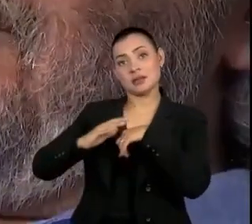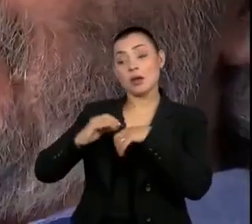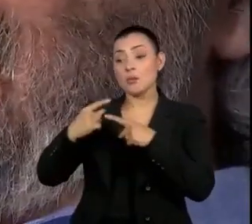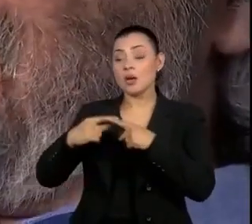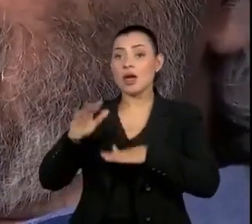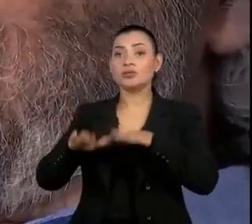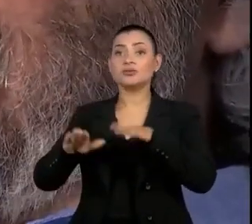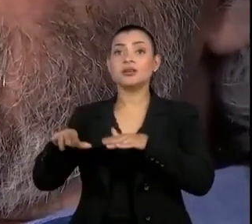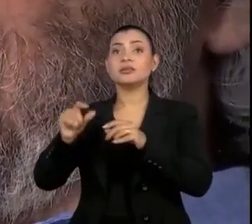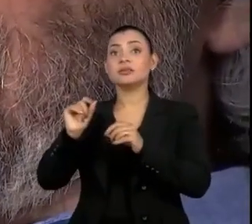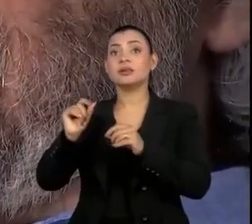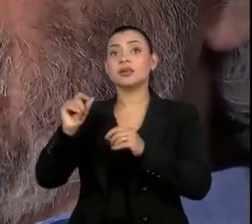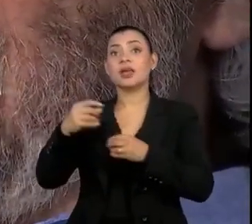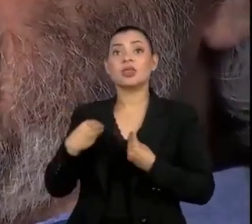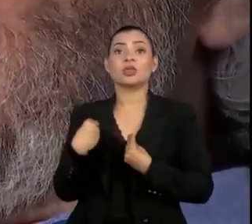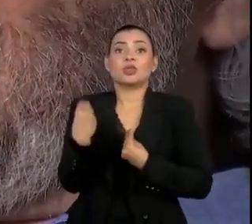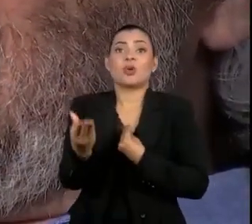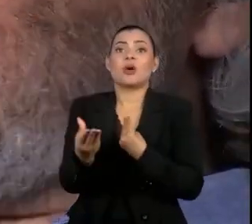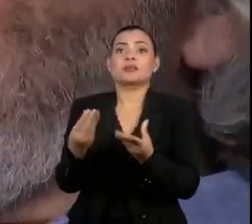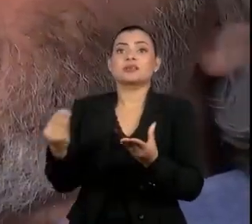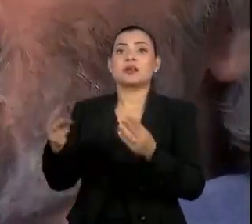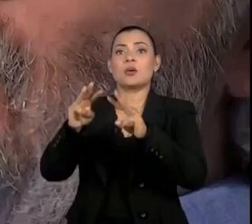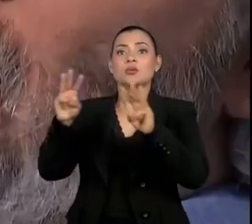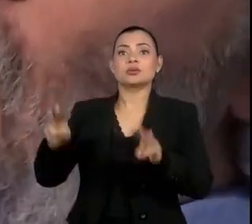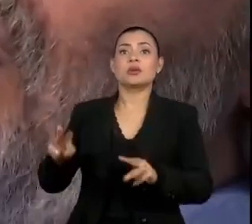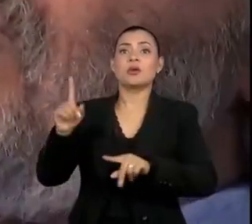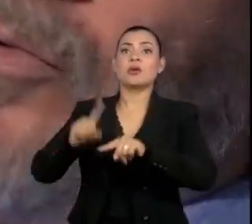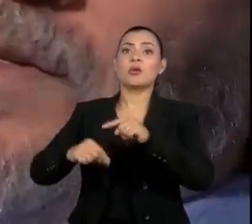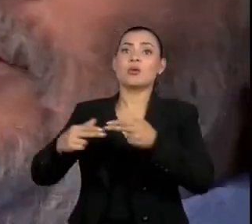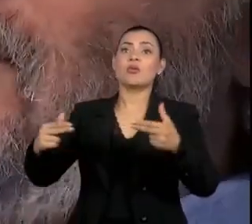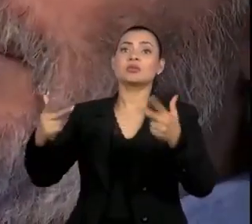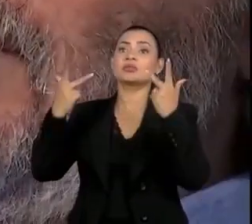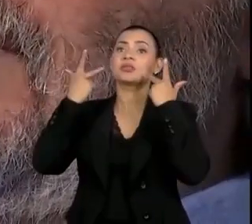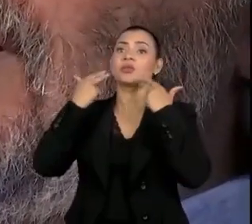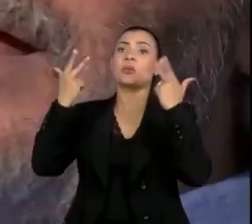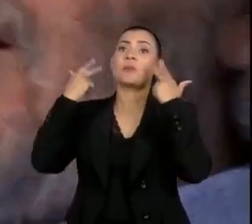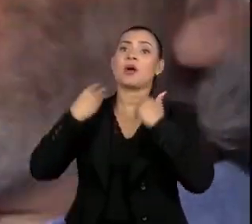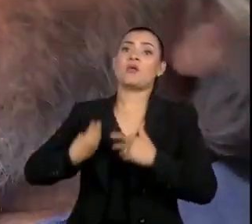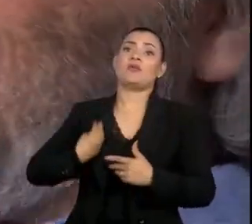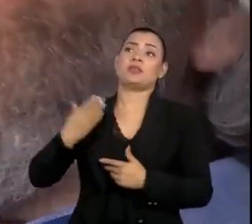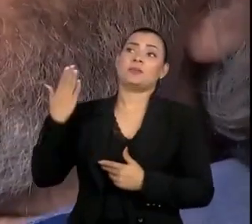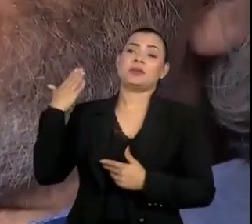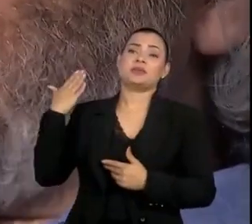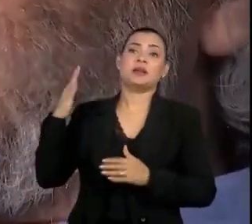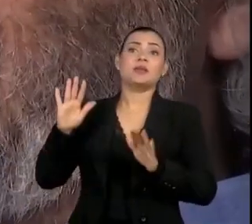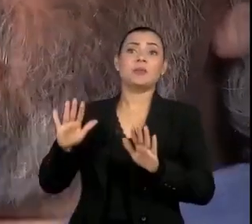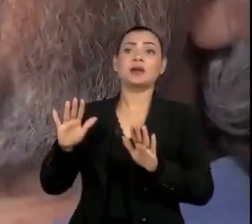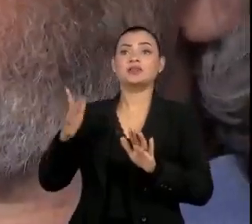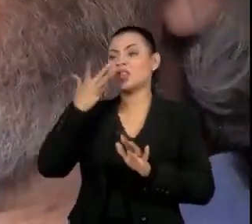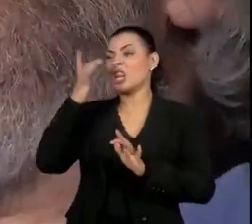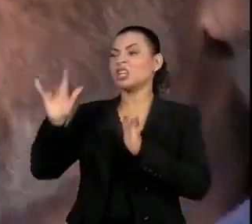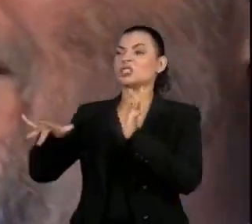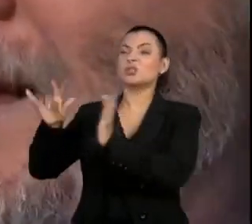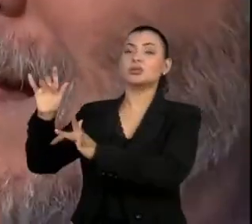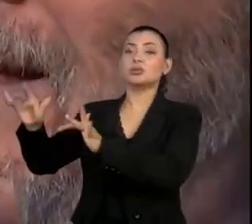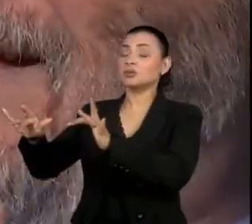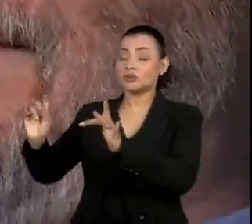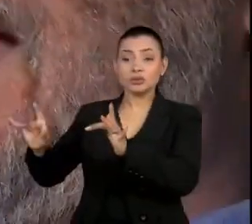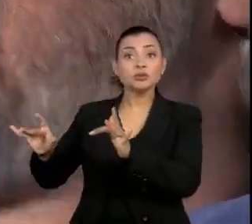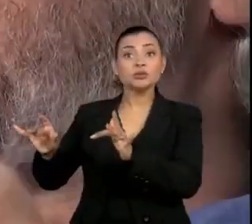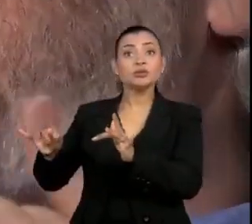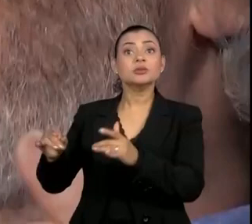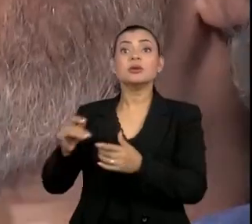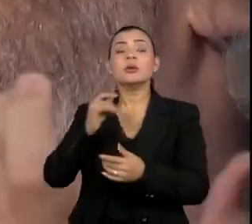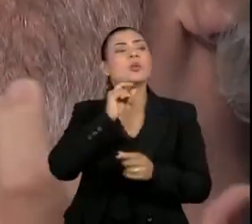recebe propostas de doação para o museu de coisas que eram tão comuns na nossa vida, mas que todo mundo jogou fora e às vezes... O que,